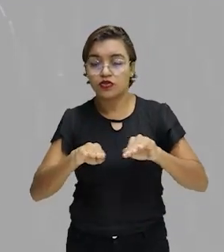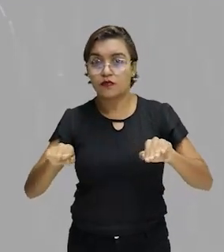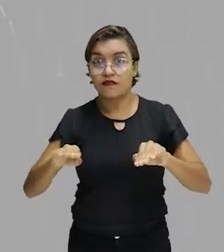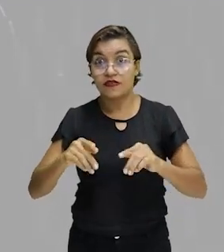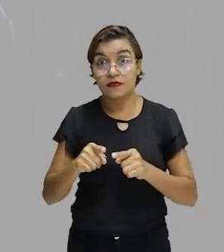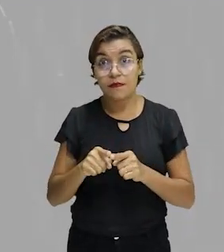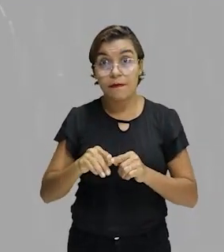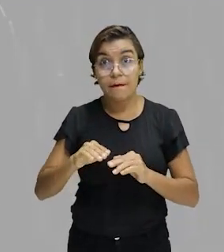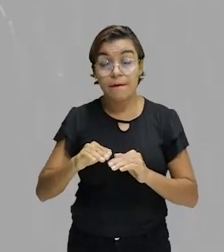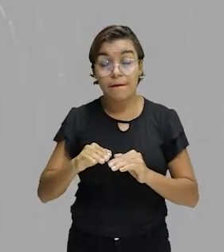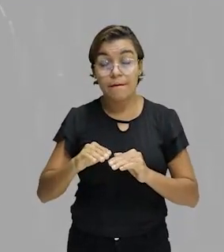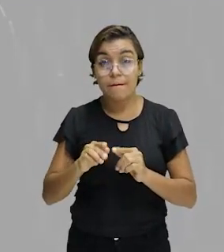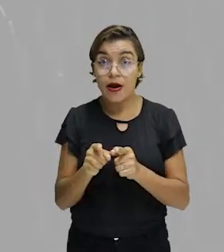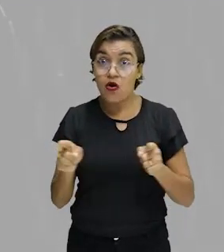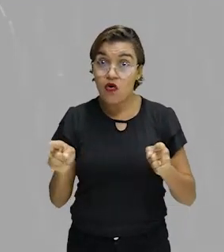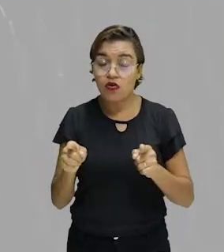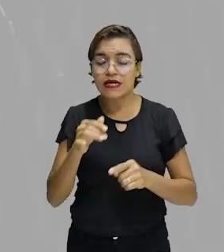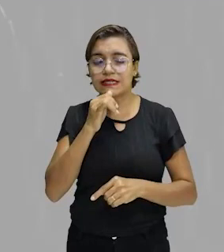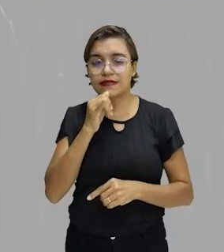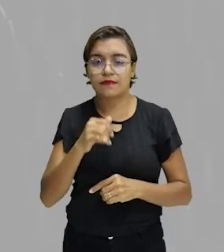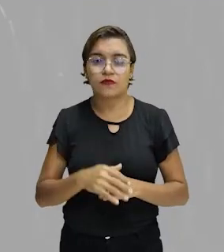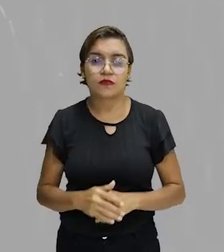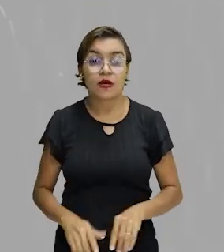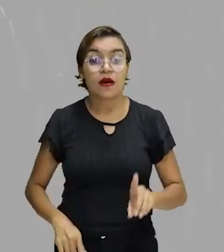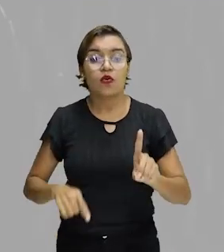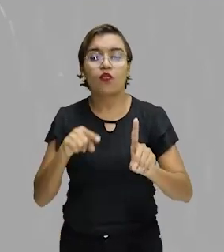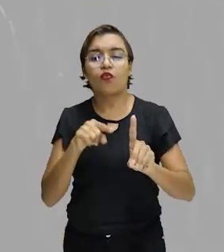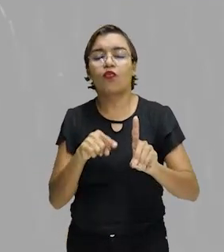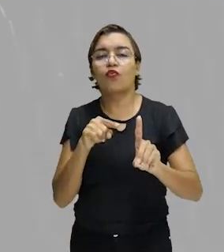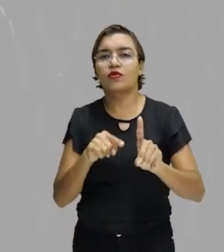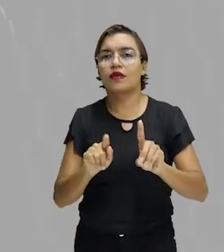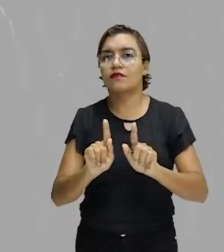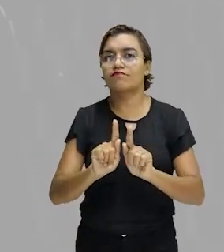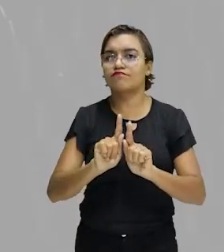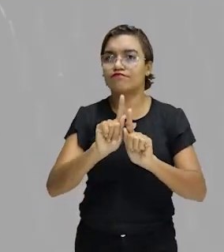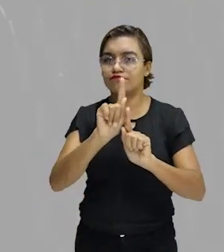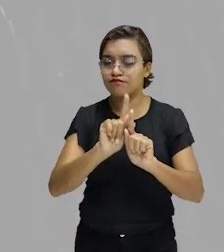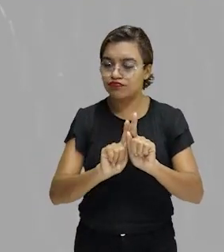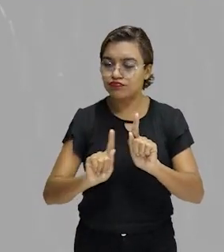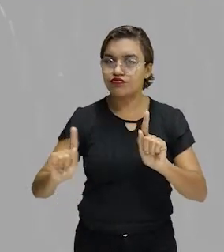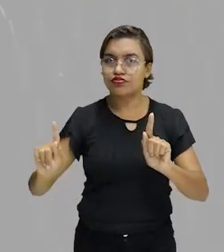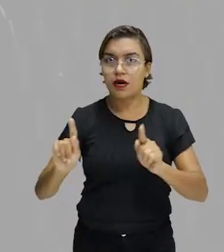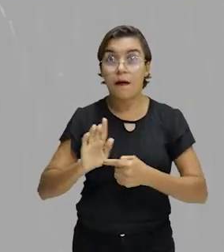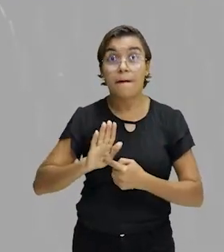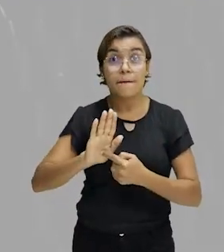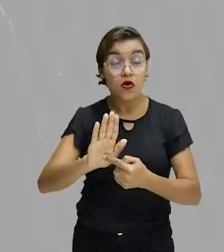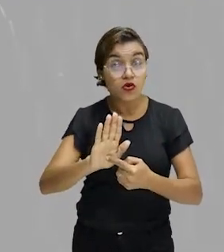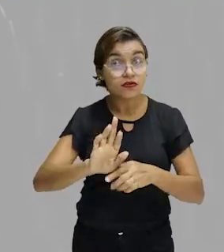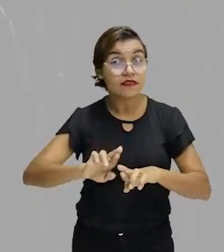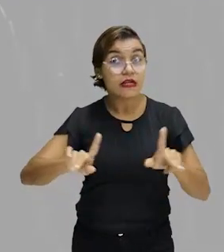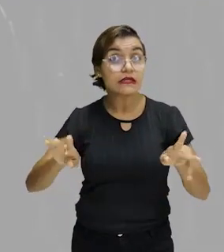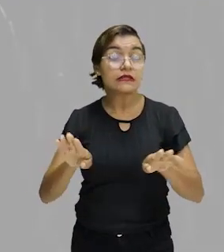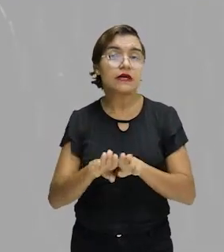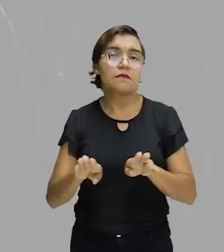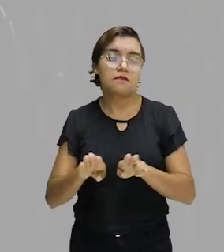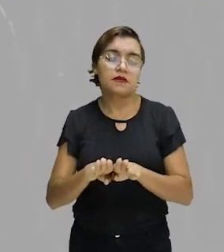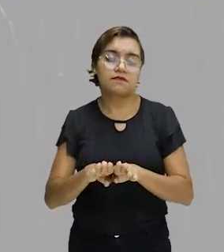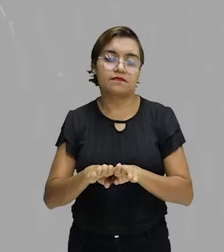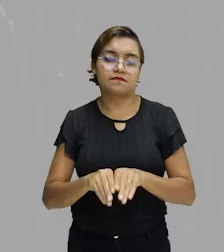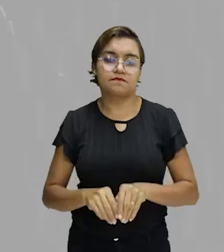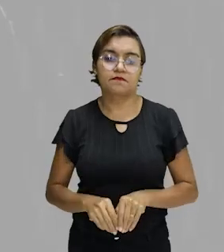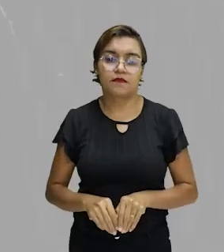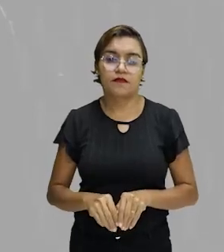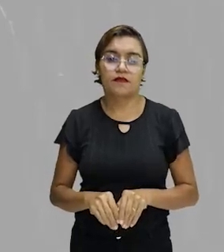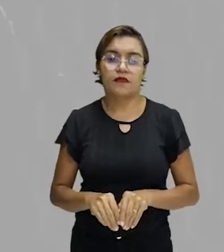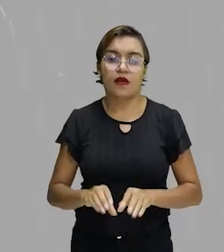D, porque no gráfico D indica que a quantidade de hidrogênio produzido na forma de limalha